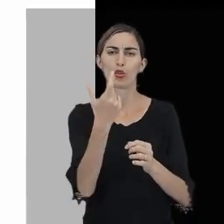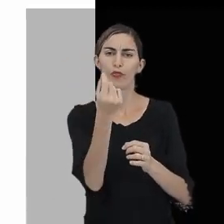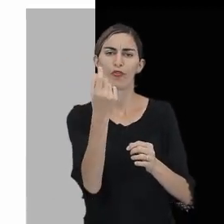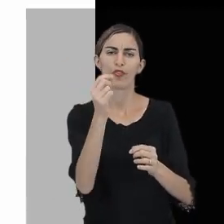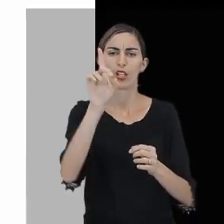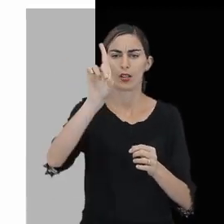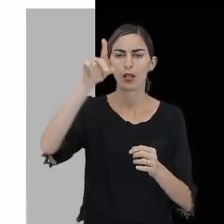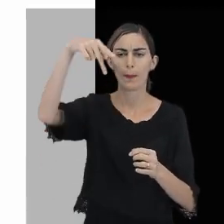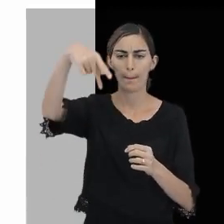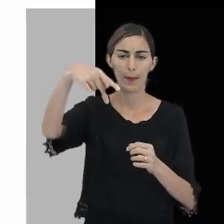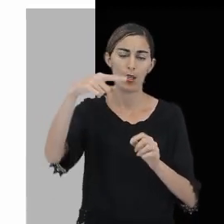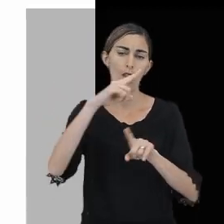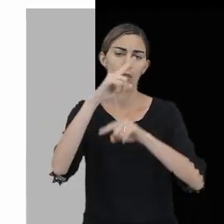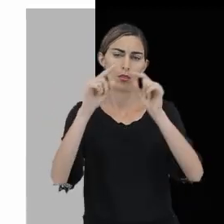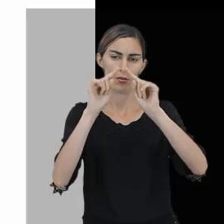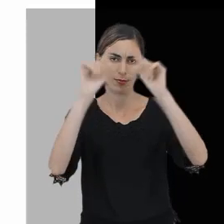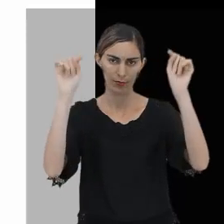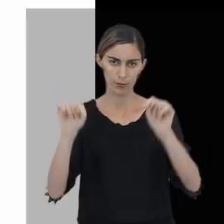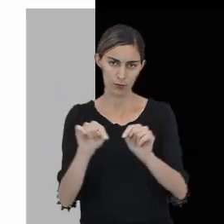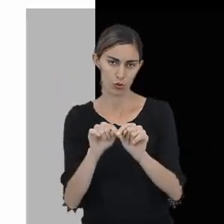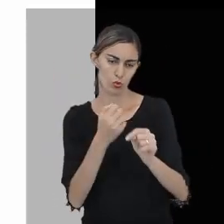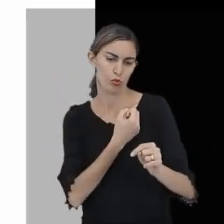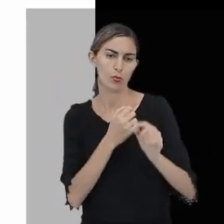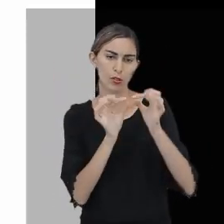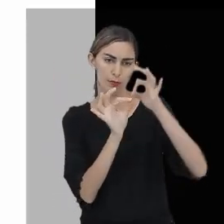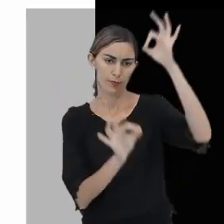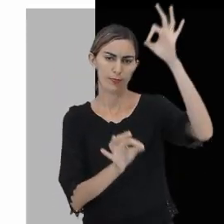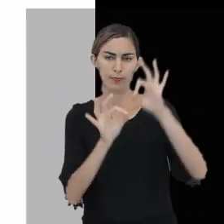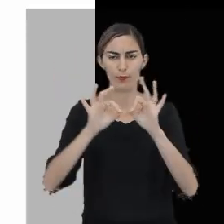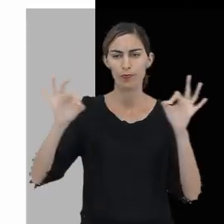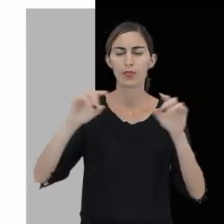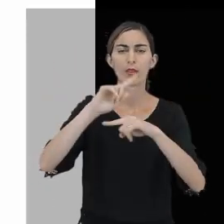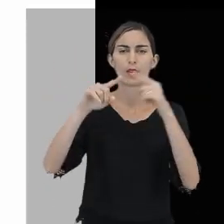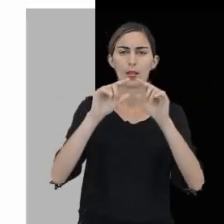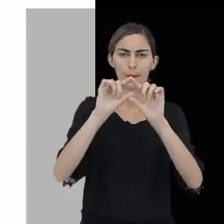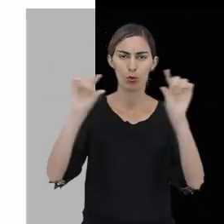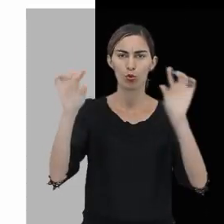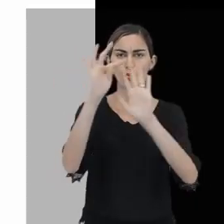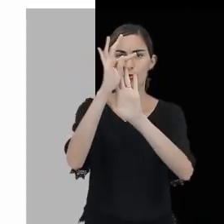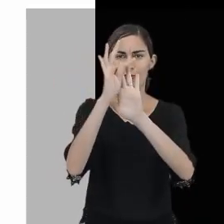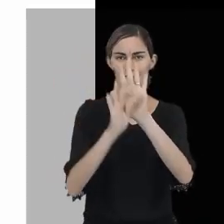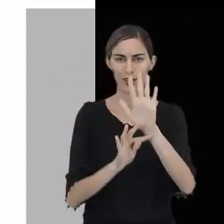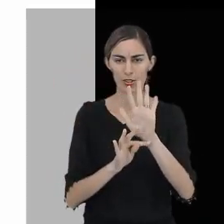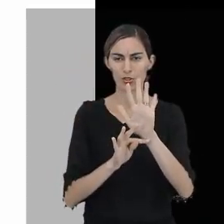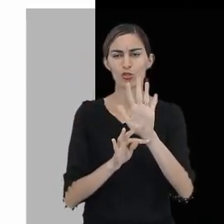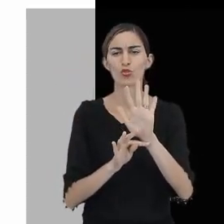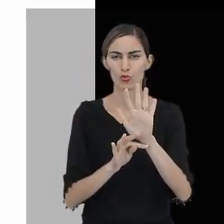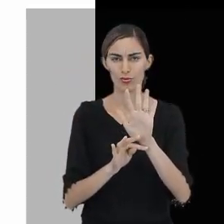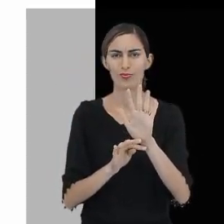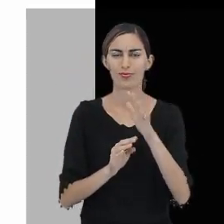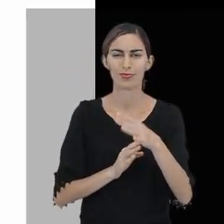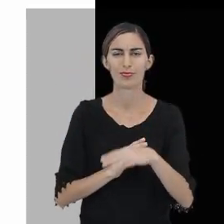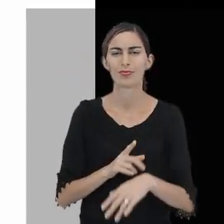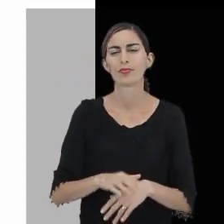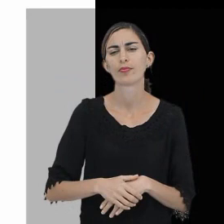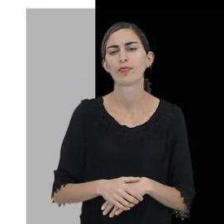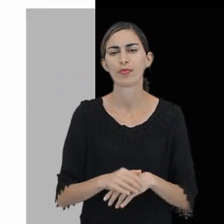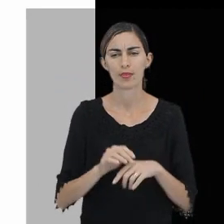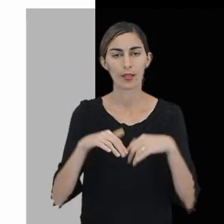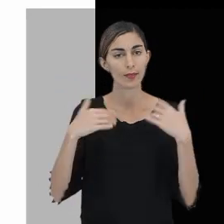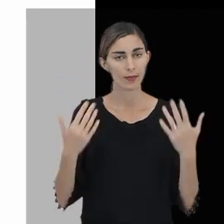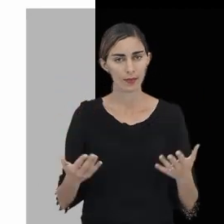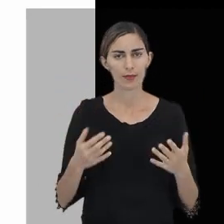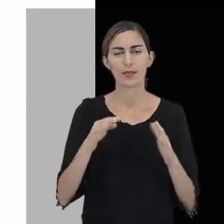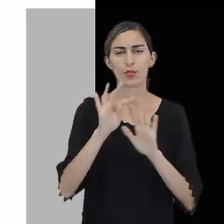e coloca o texto que vai aparecendo no pra que servem teste vih que na verdade é um campo de login certo então a